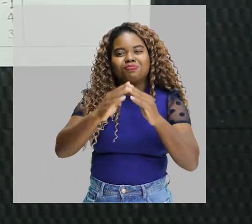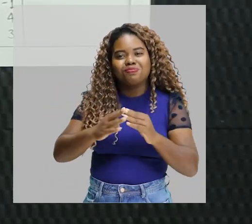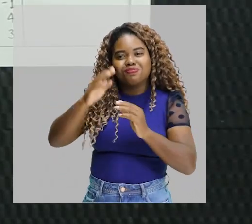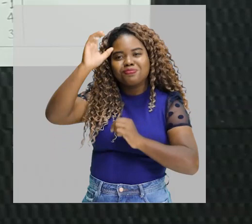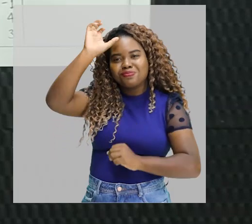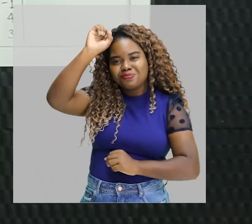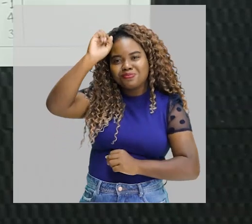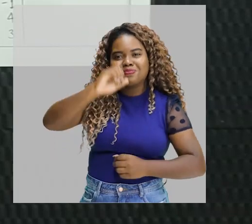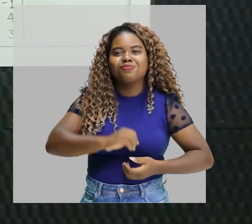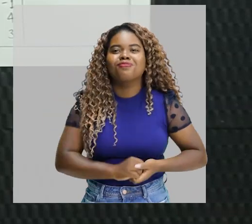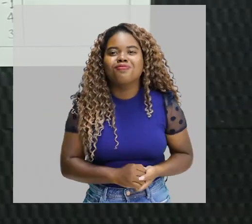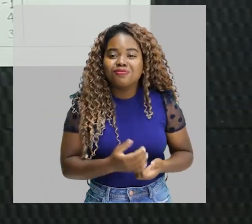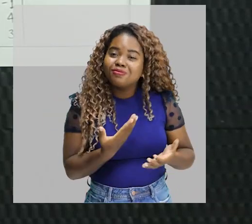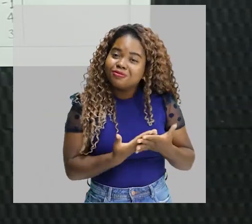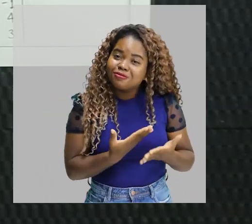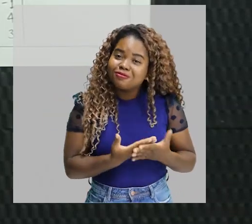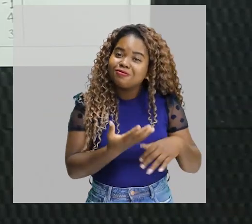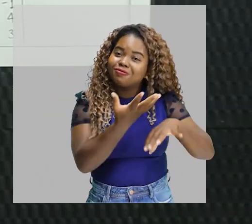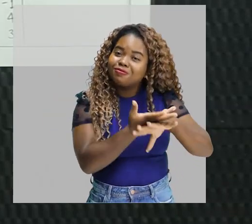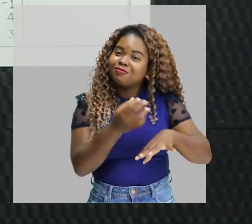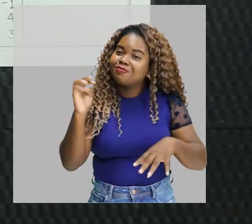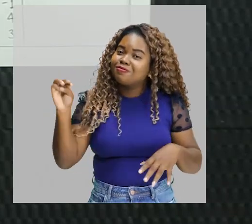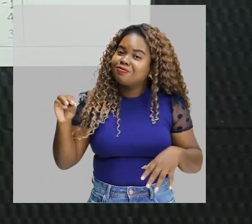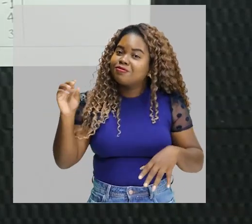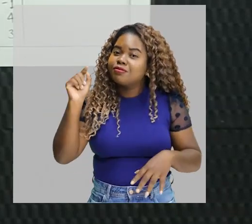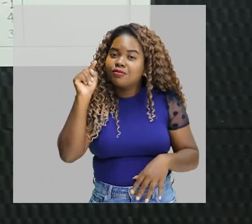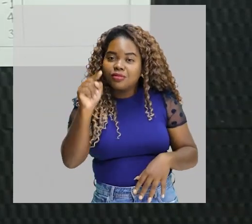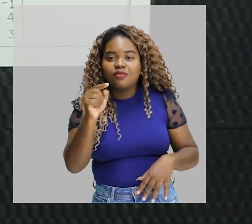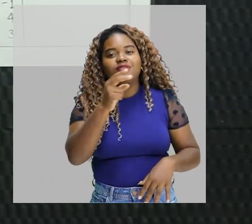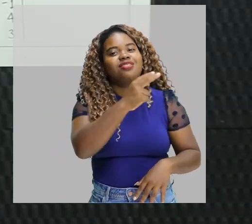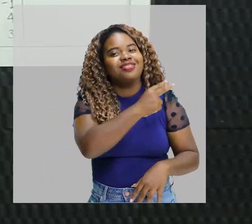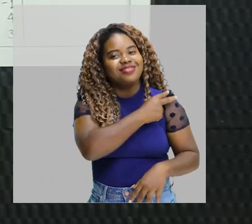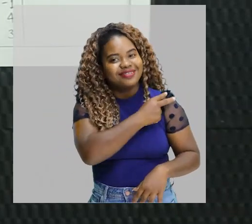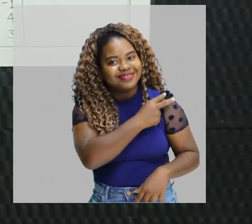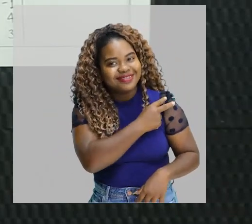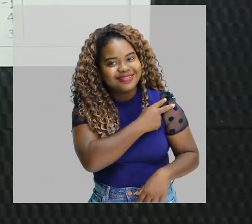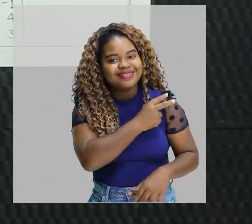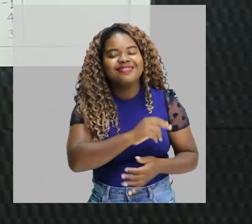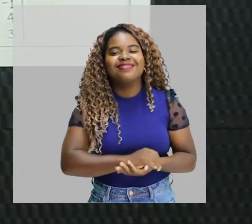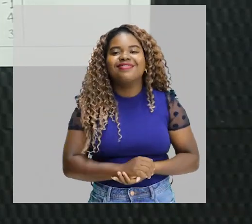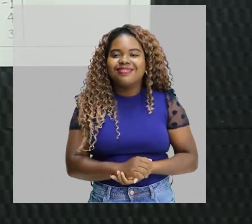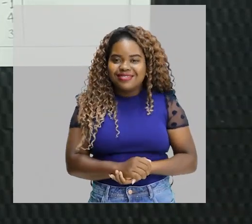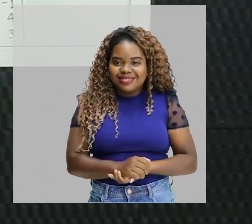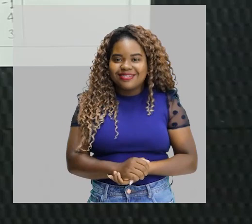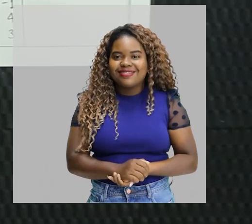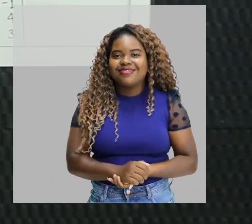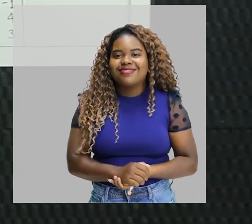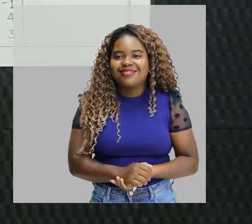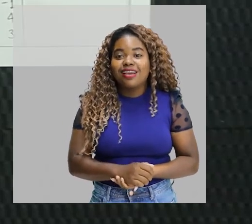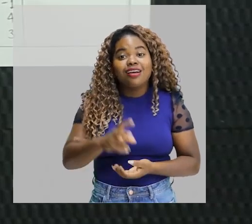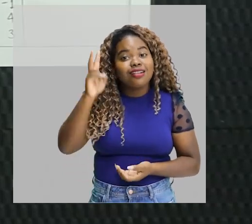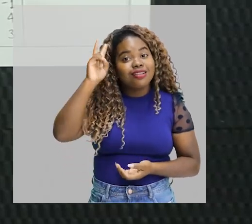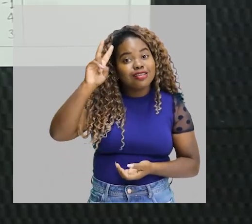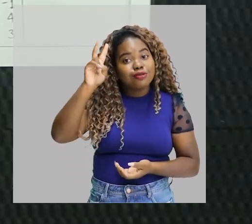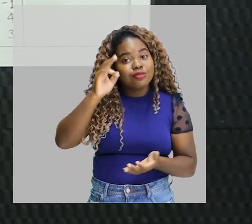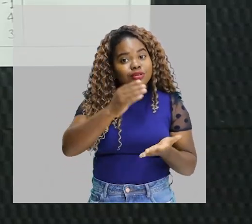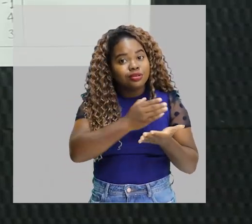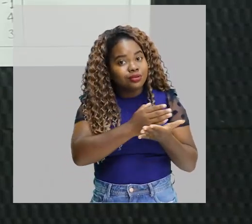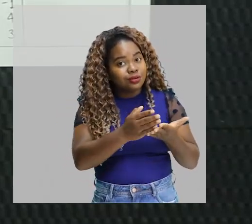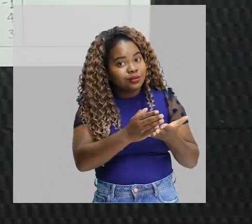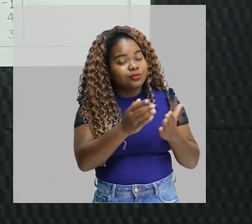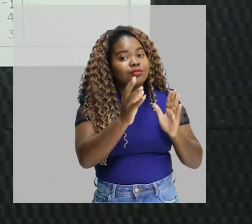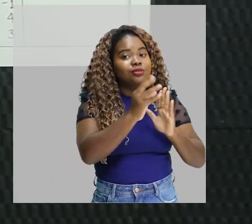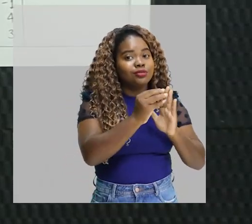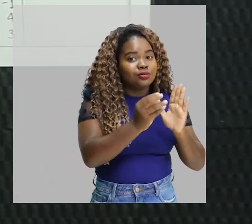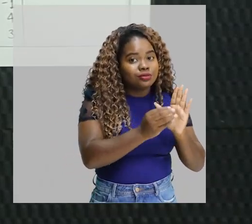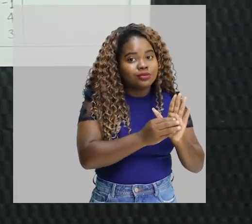aprendendo para mais uma aula de matemática para os nossos alunos da segunda série do Ensino Médio Lembrando que a gente começou galera falar